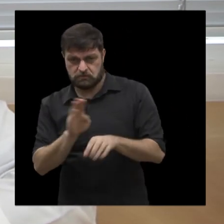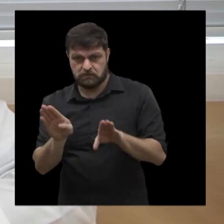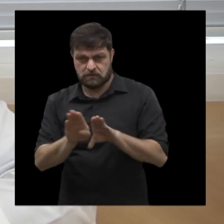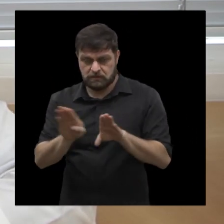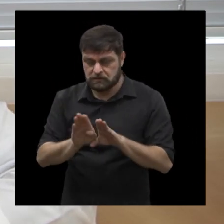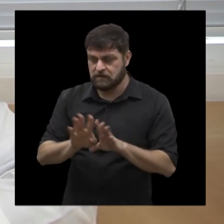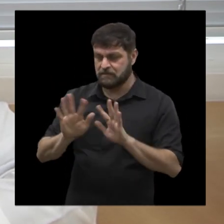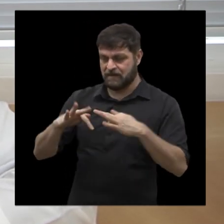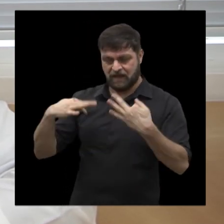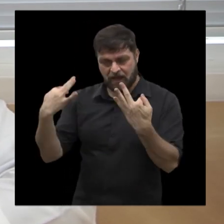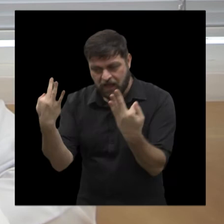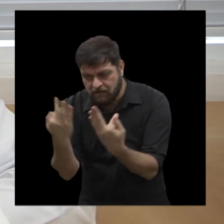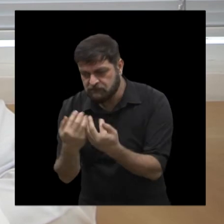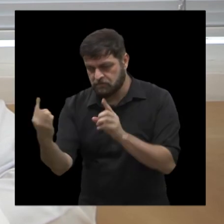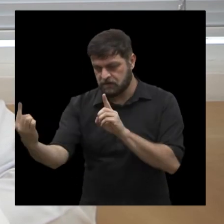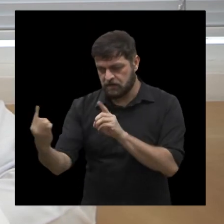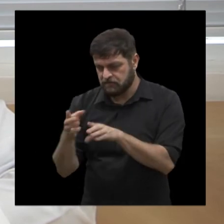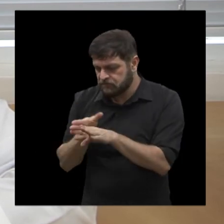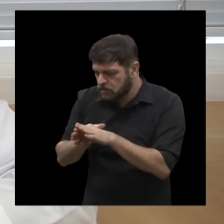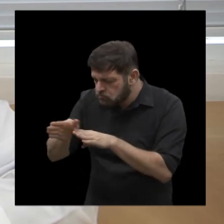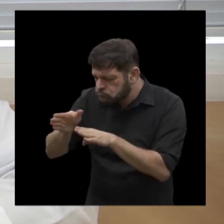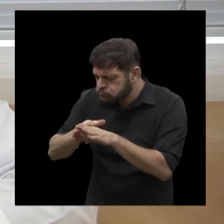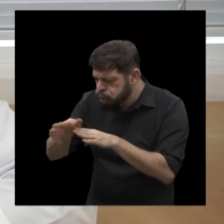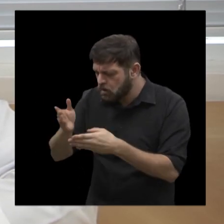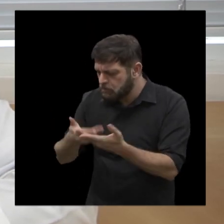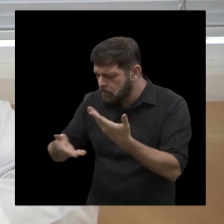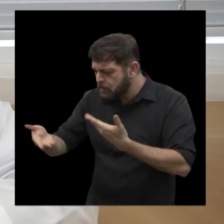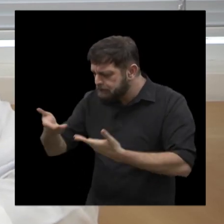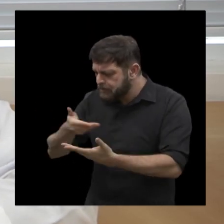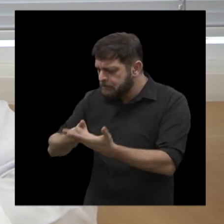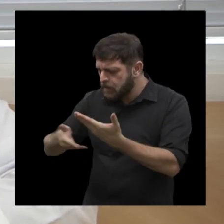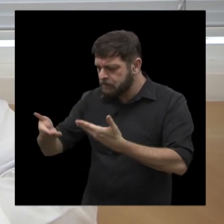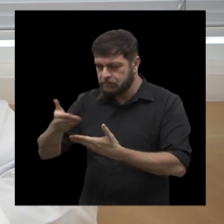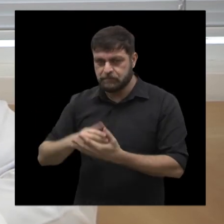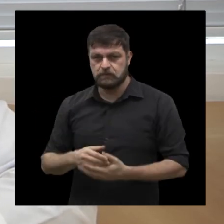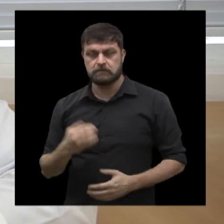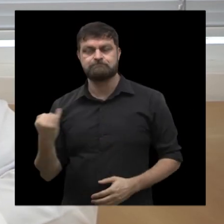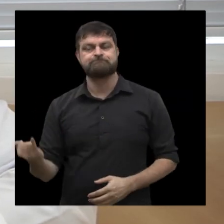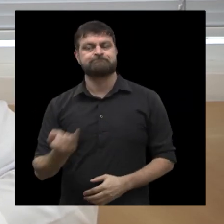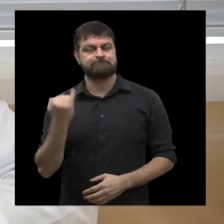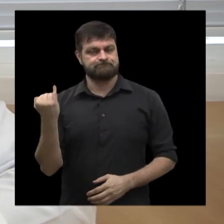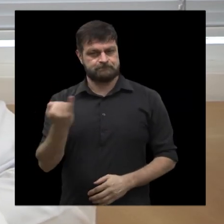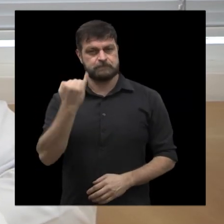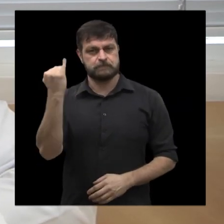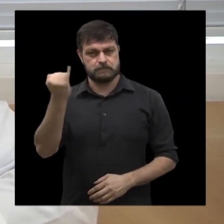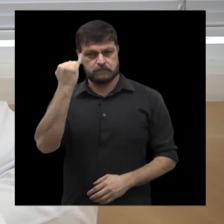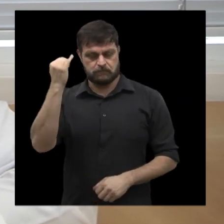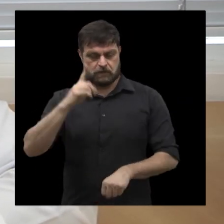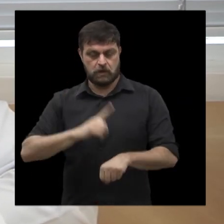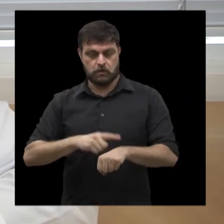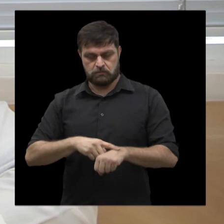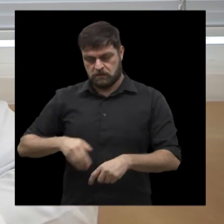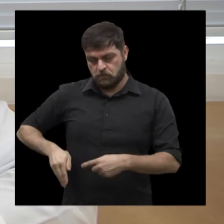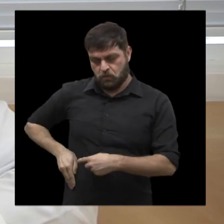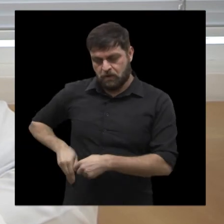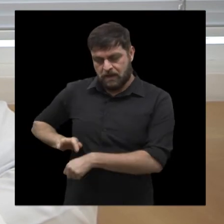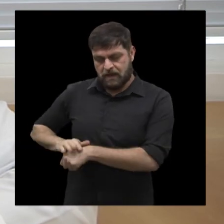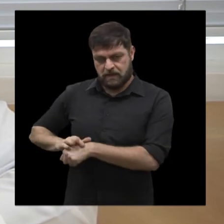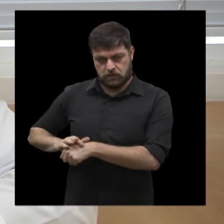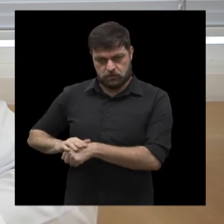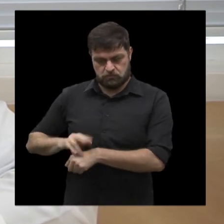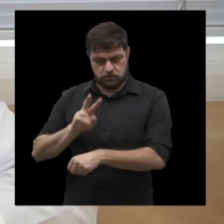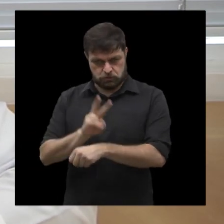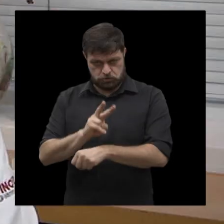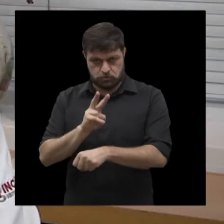para os familiares, para os cuidadores, e essa é uma questão bastante importante no tratamento do paciente